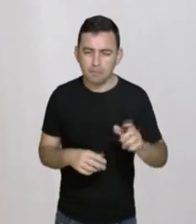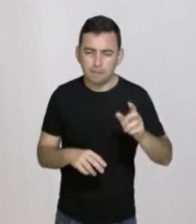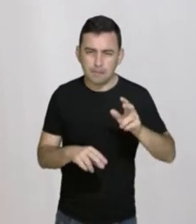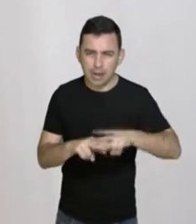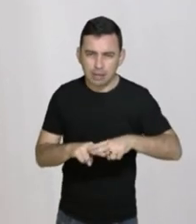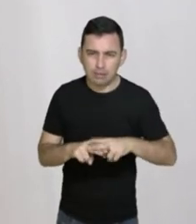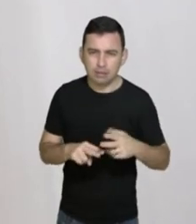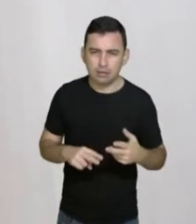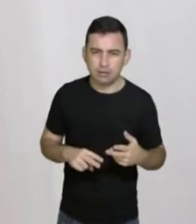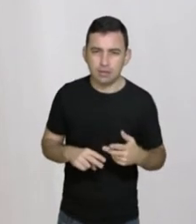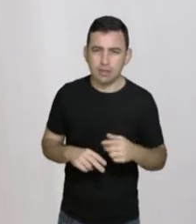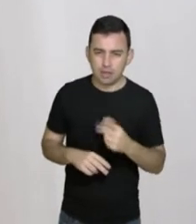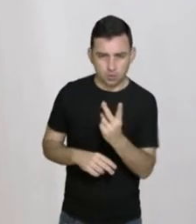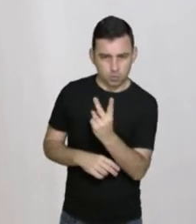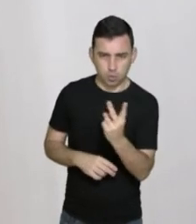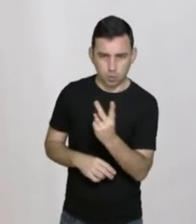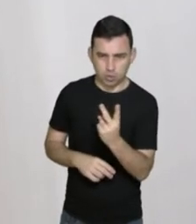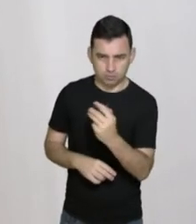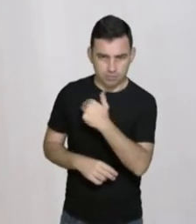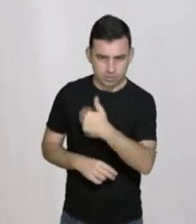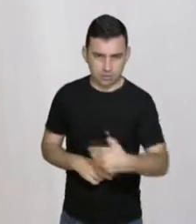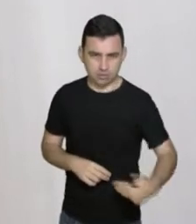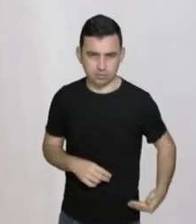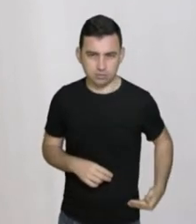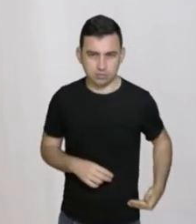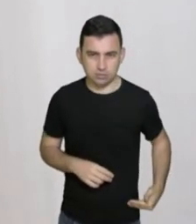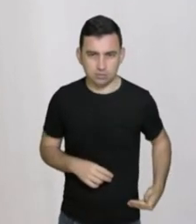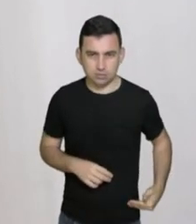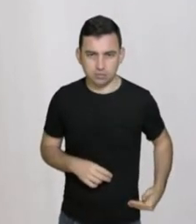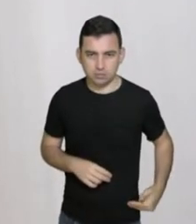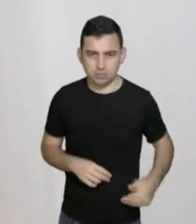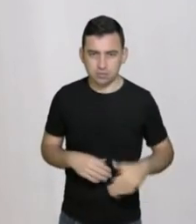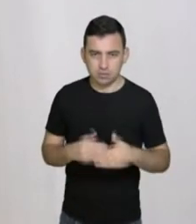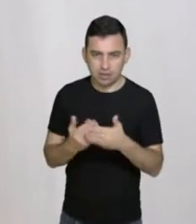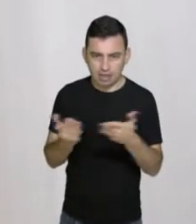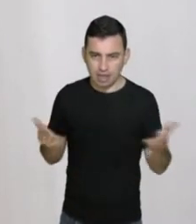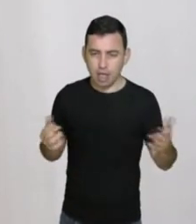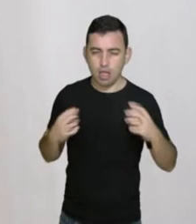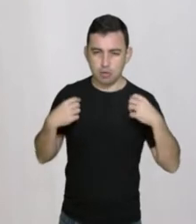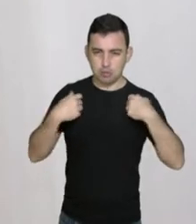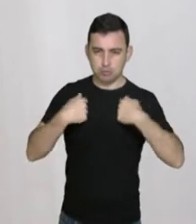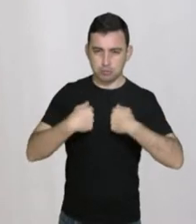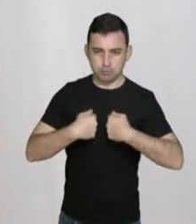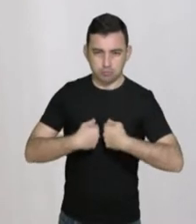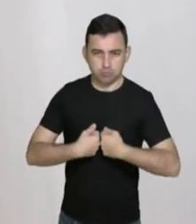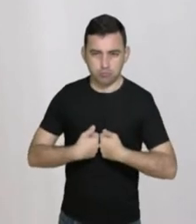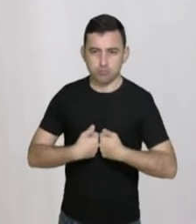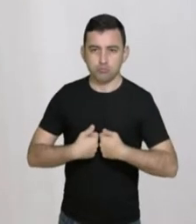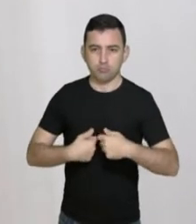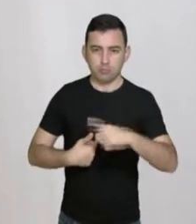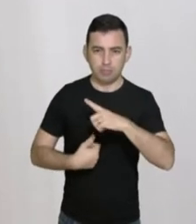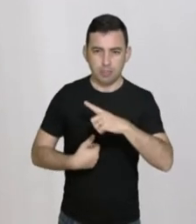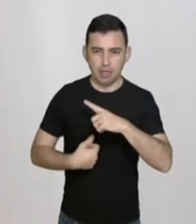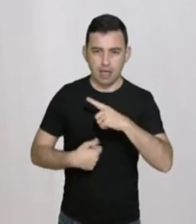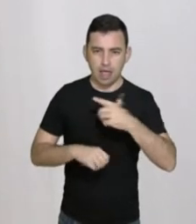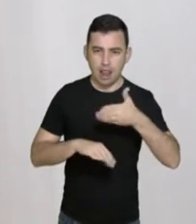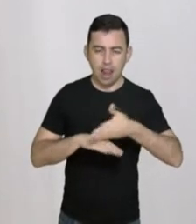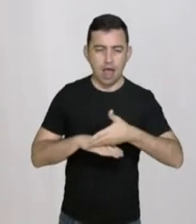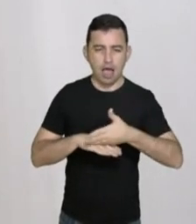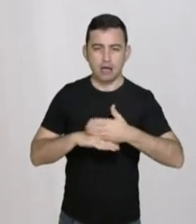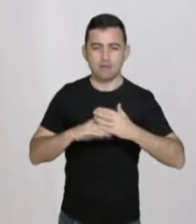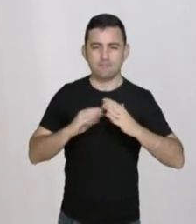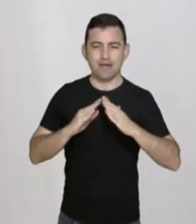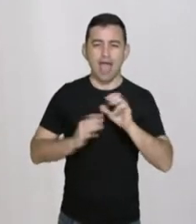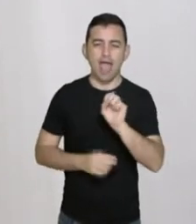Será que esses dois ministros, que quando estão dentro da toga, debaixo da toga, lá na sua casinha do